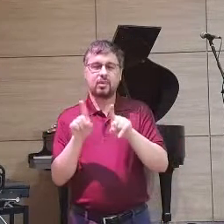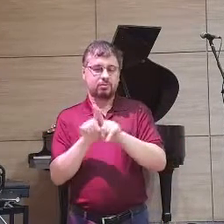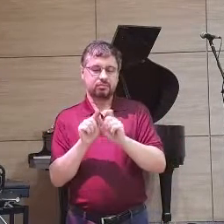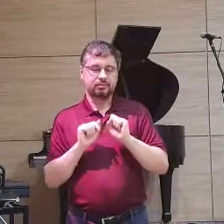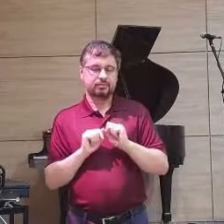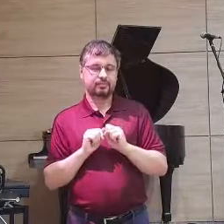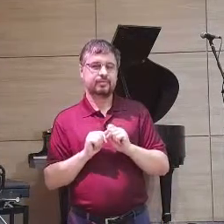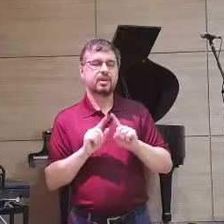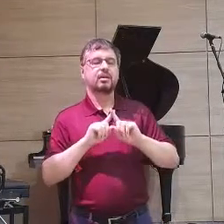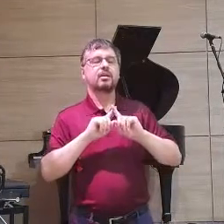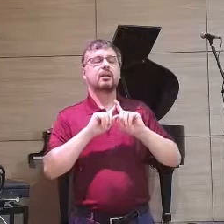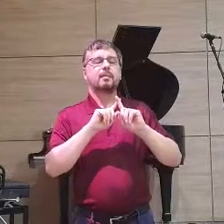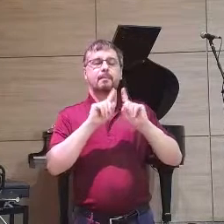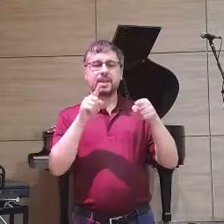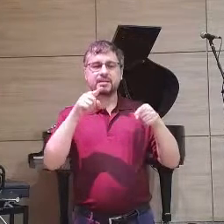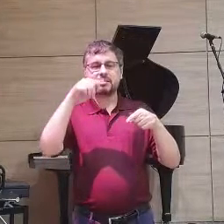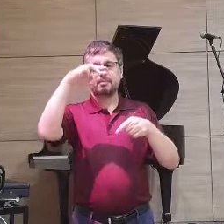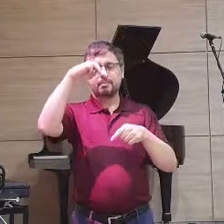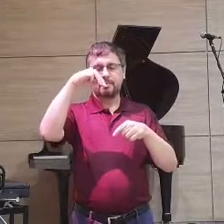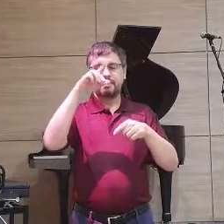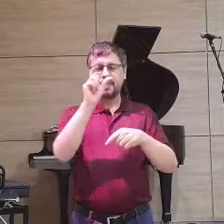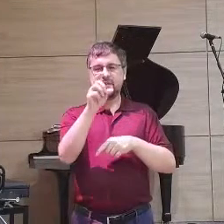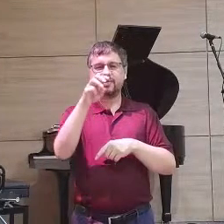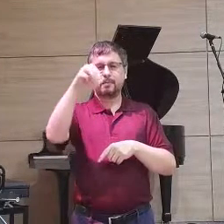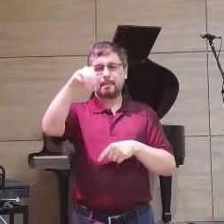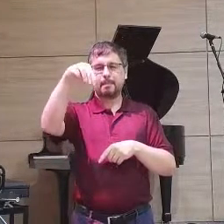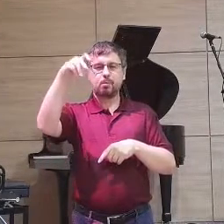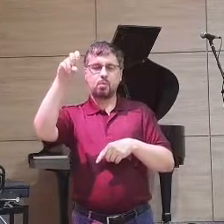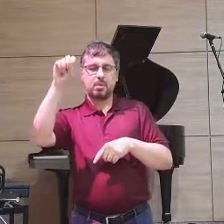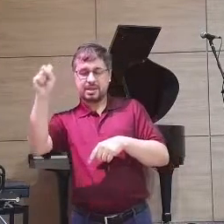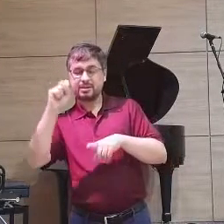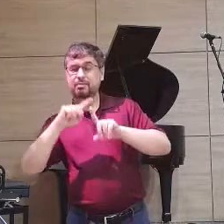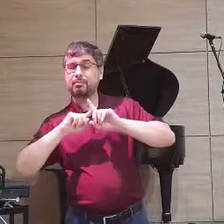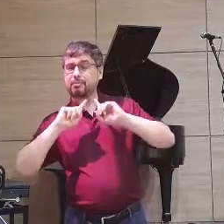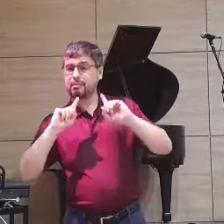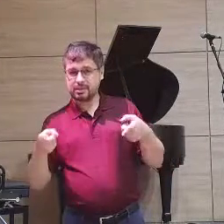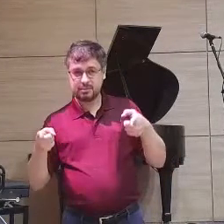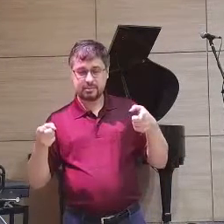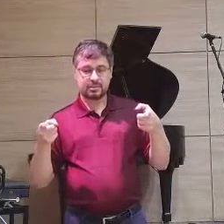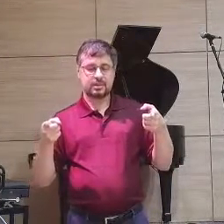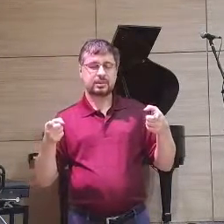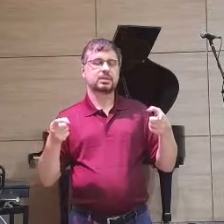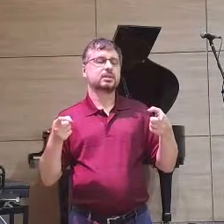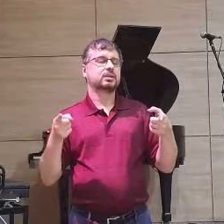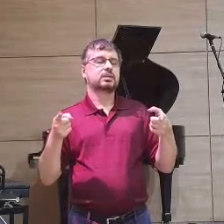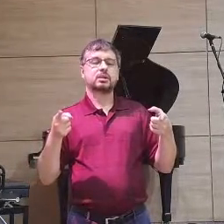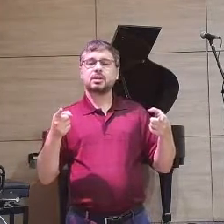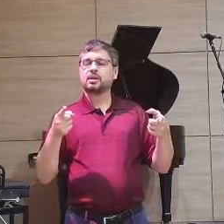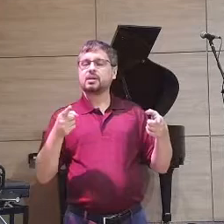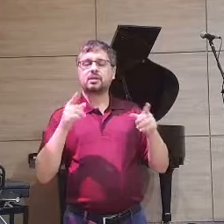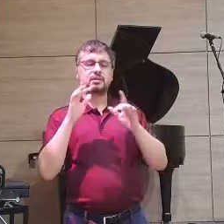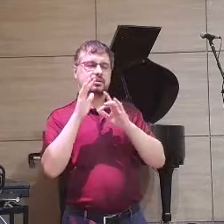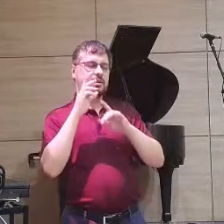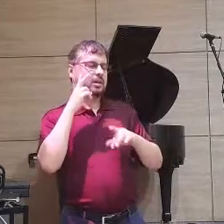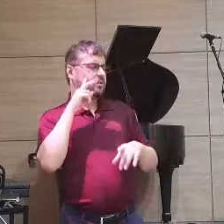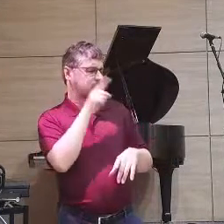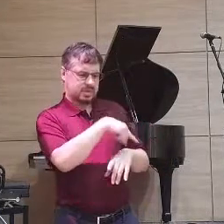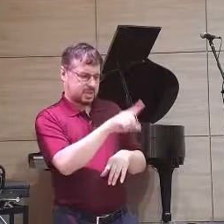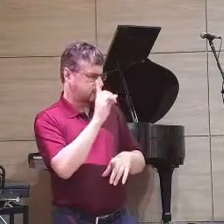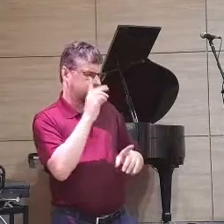8 Versículo diz assim mas entretanto todavia porém mas não fiquem